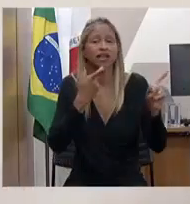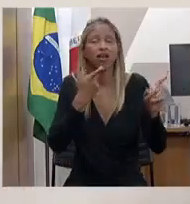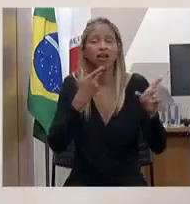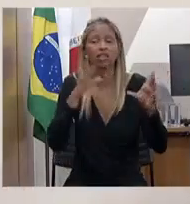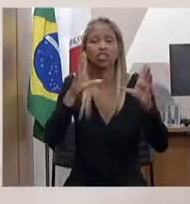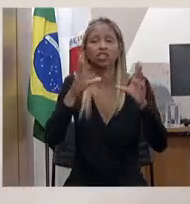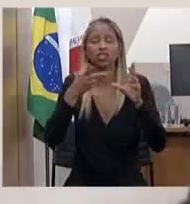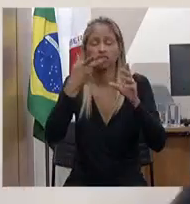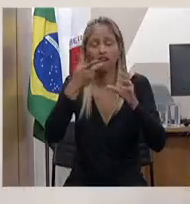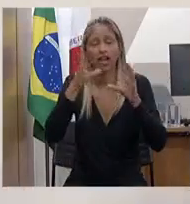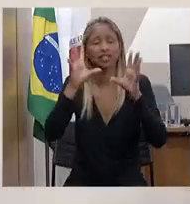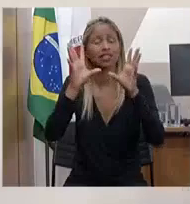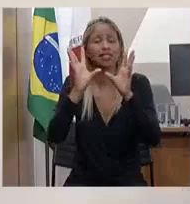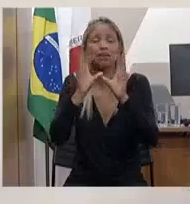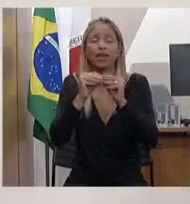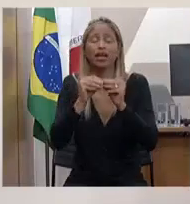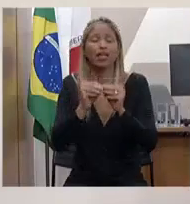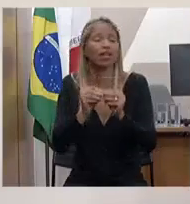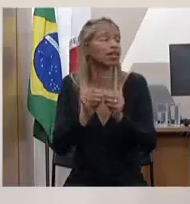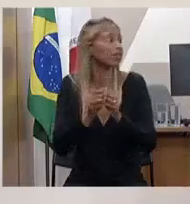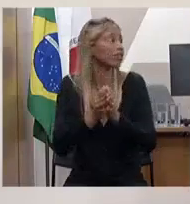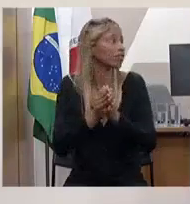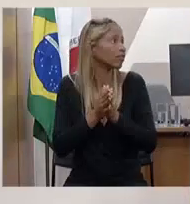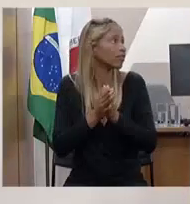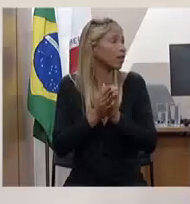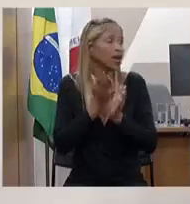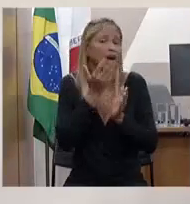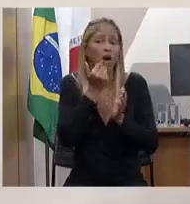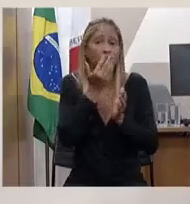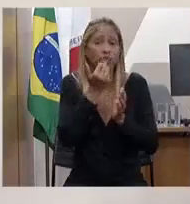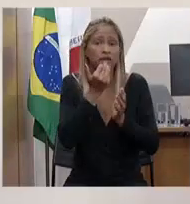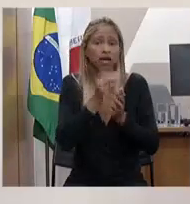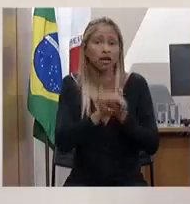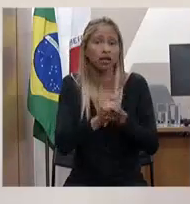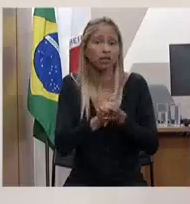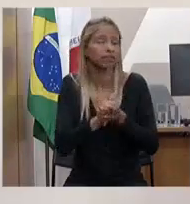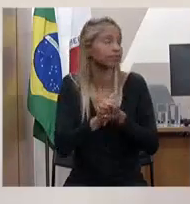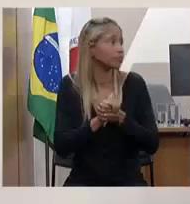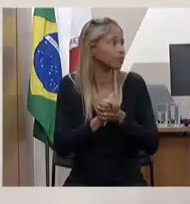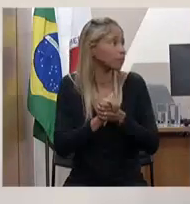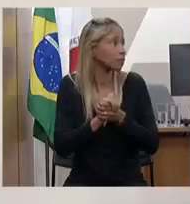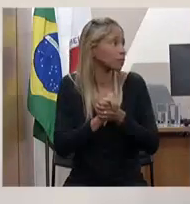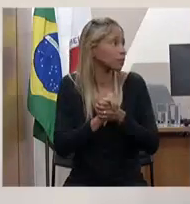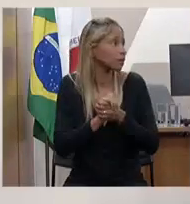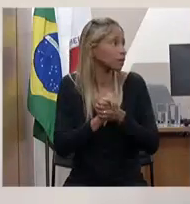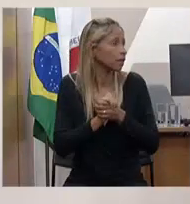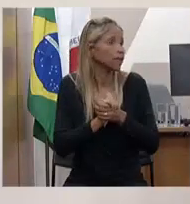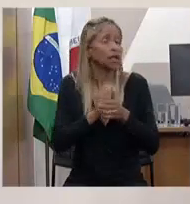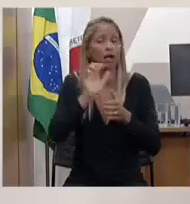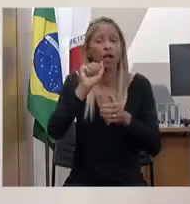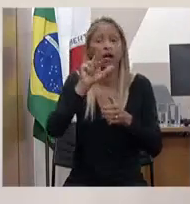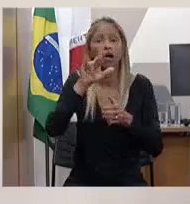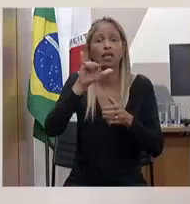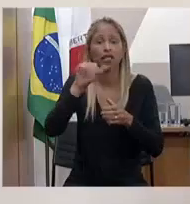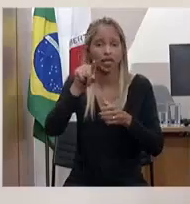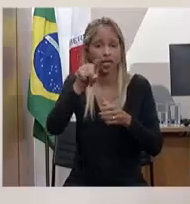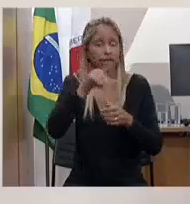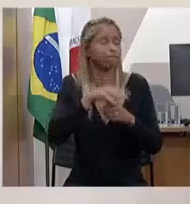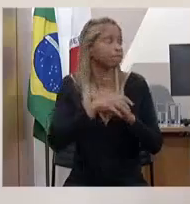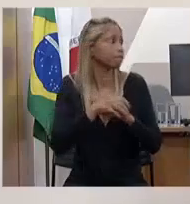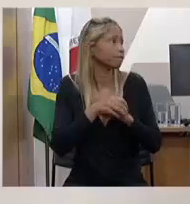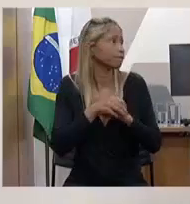por favor né pra gente poder poder encerrar mas só dizer para Andreia Andreia